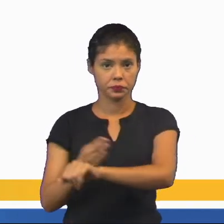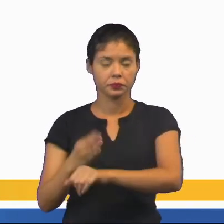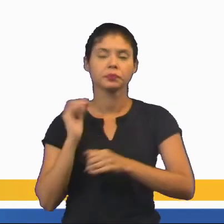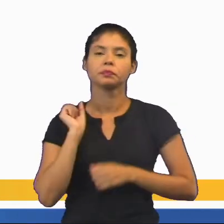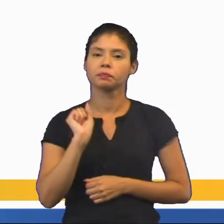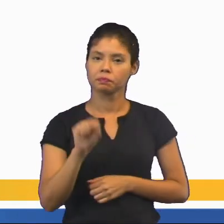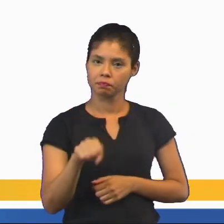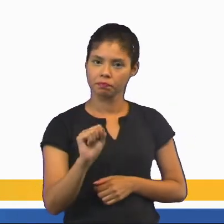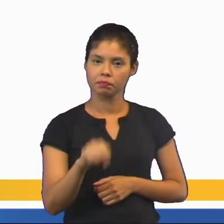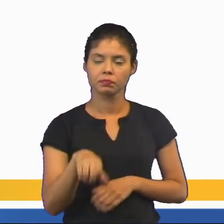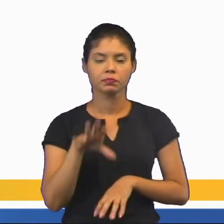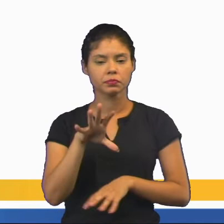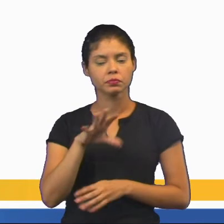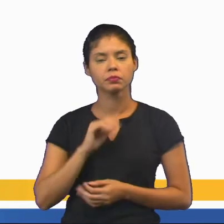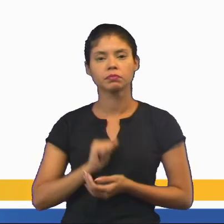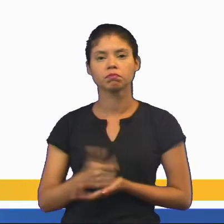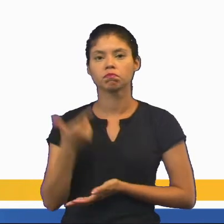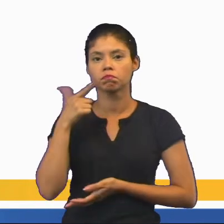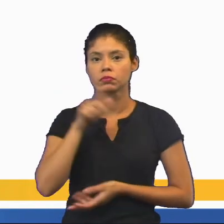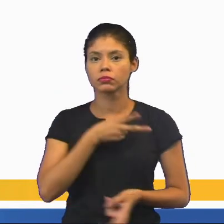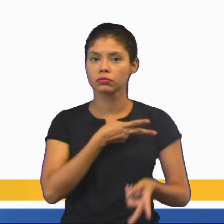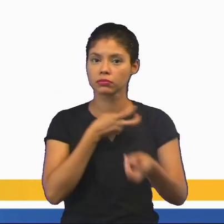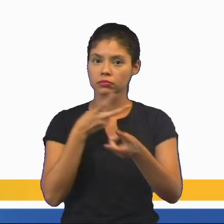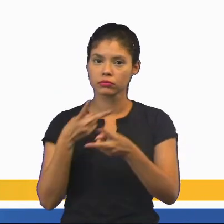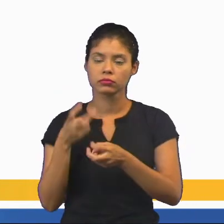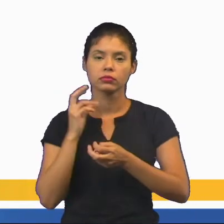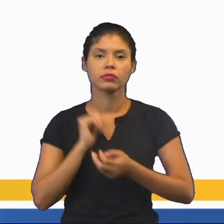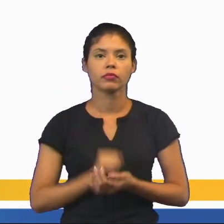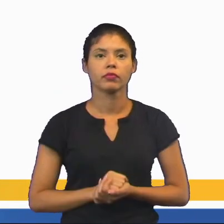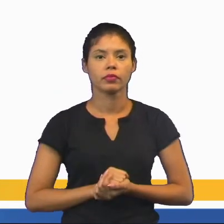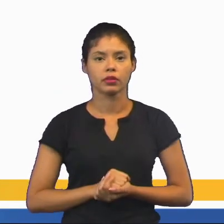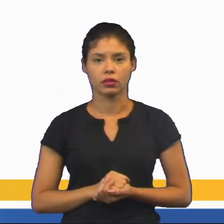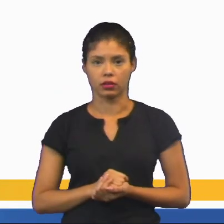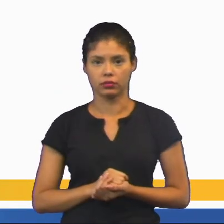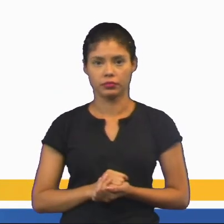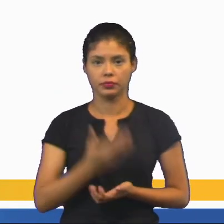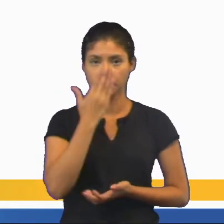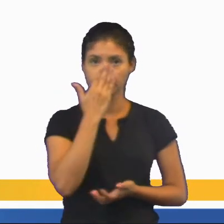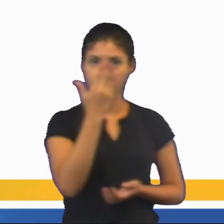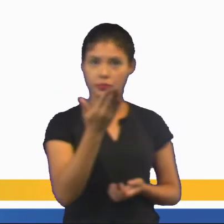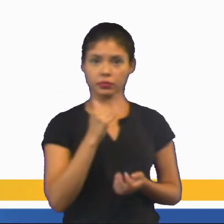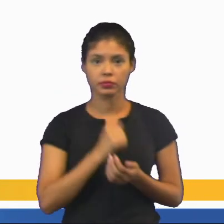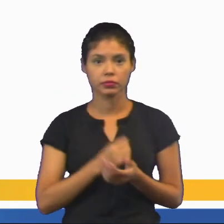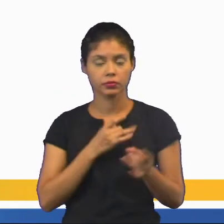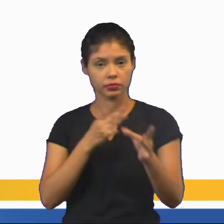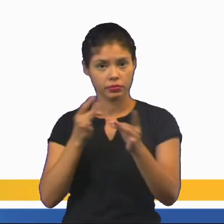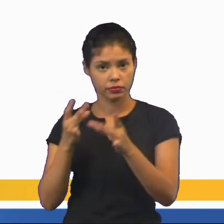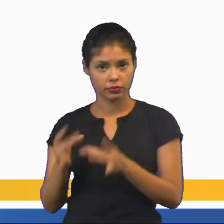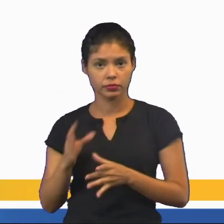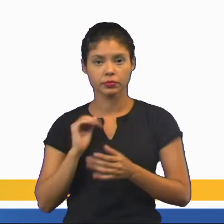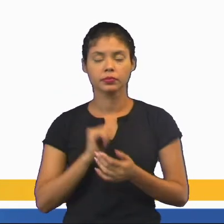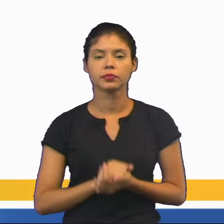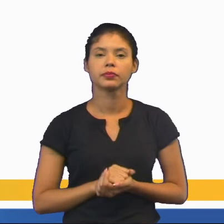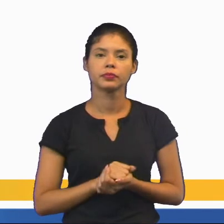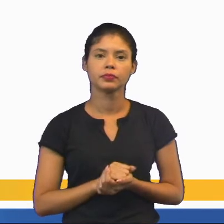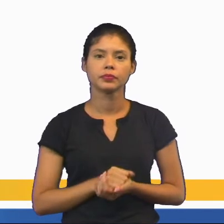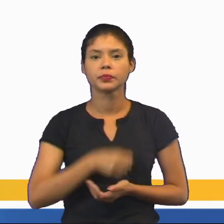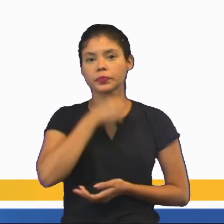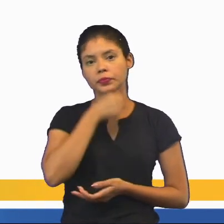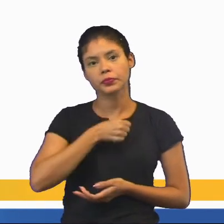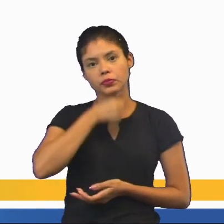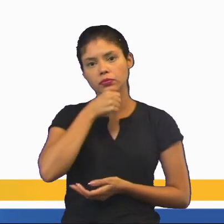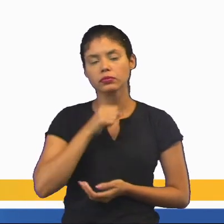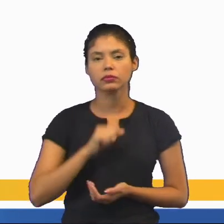é isso mesmo. Nós conseguimos aqui perceber, né, a frente ali do mercado do mercado